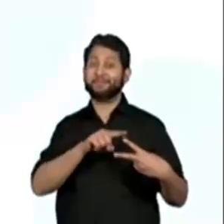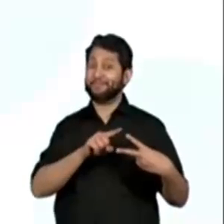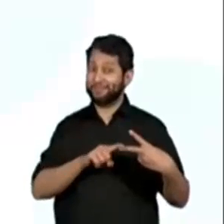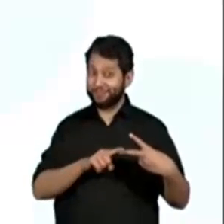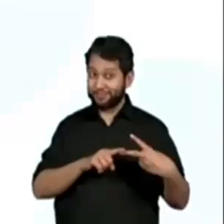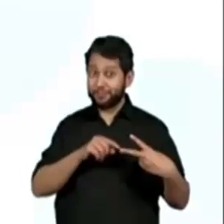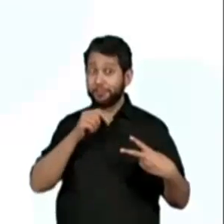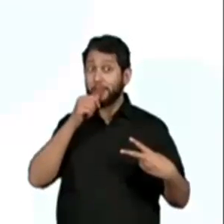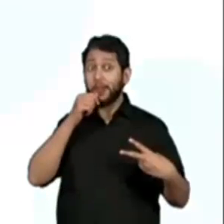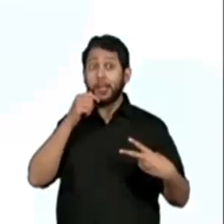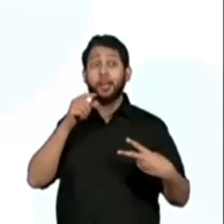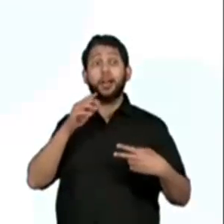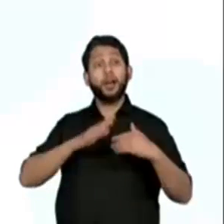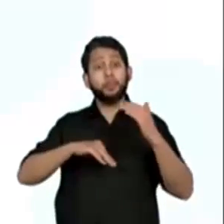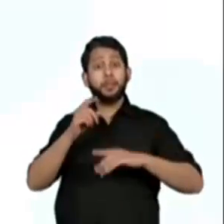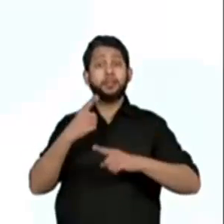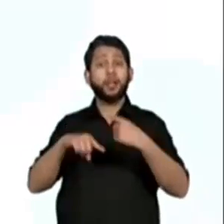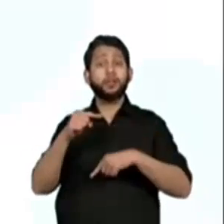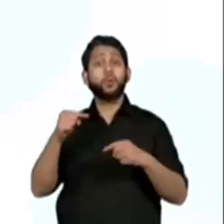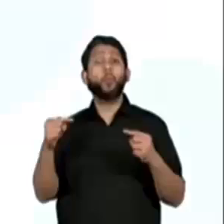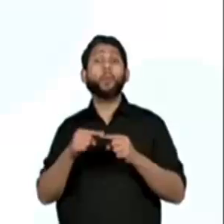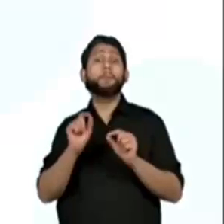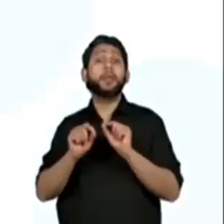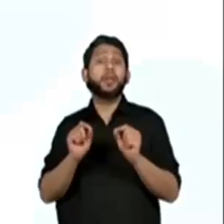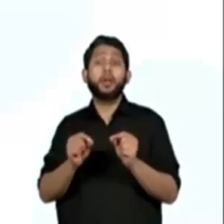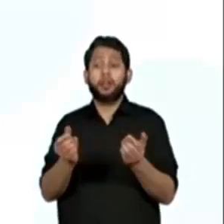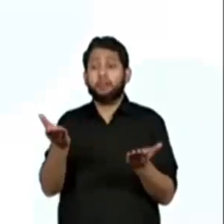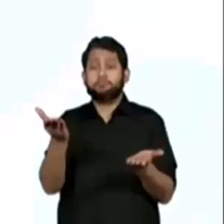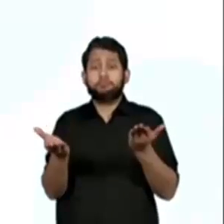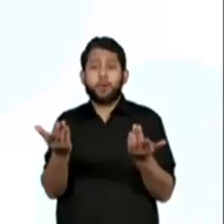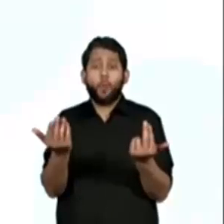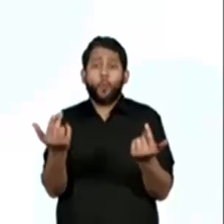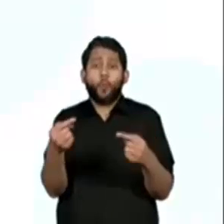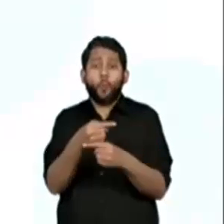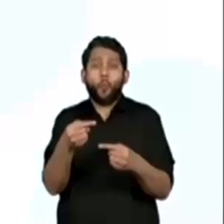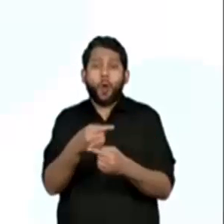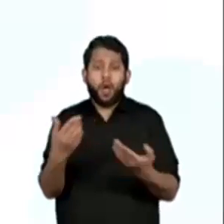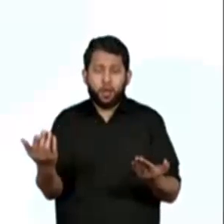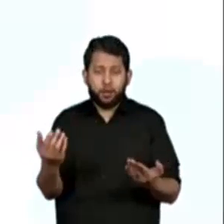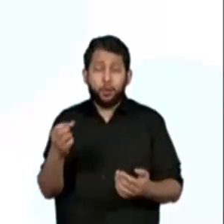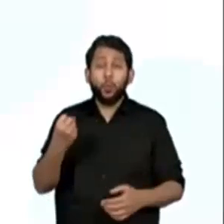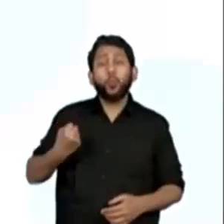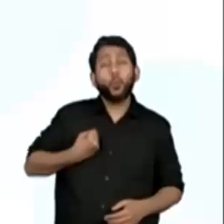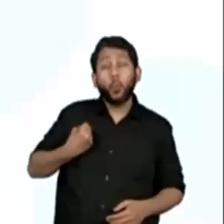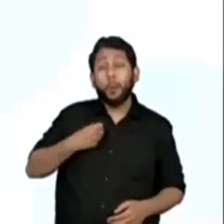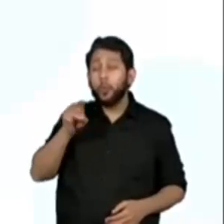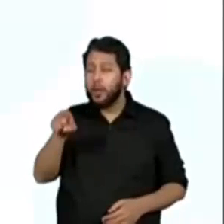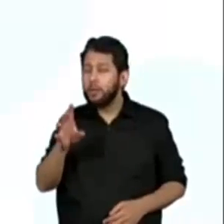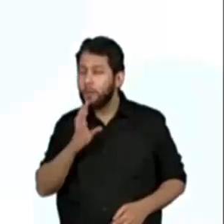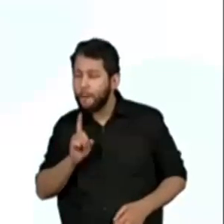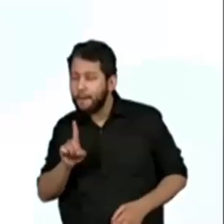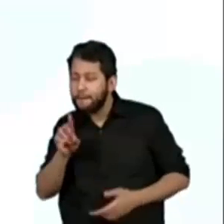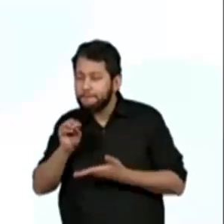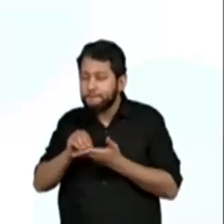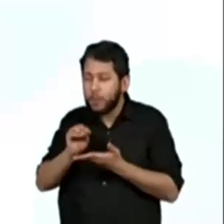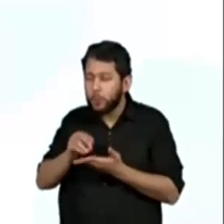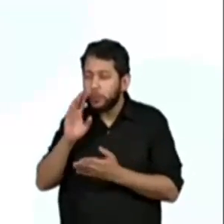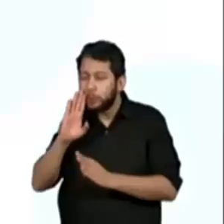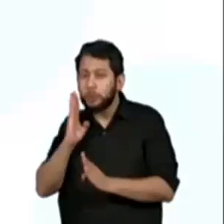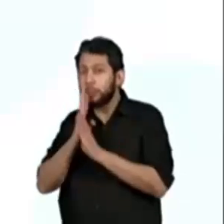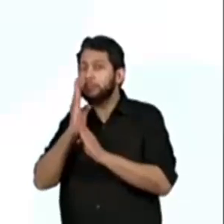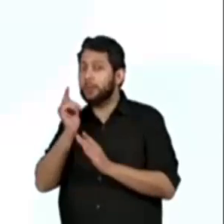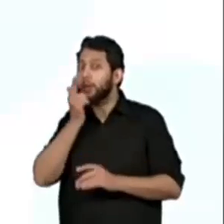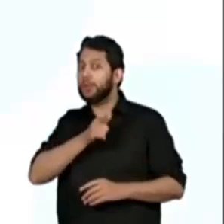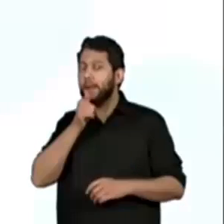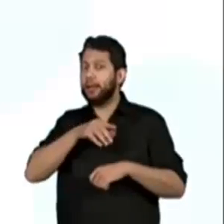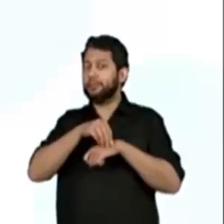MA15. As duas habilidades falando de relações de igualdade e para descobrir os números desconhecidos em uma equação.